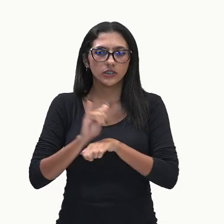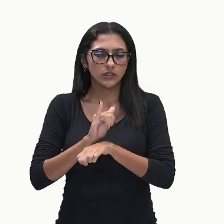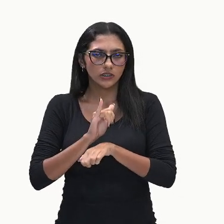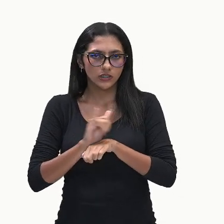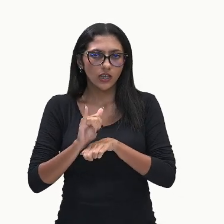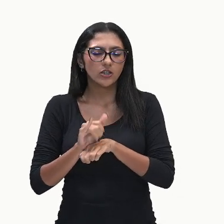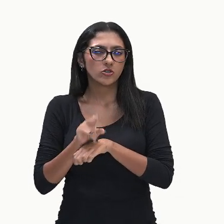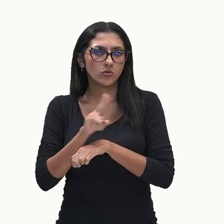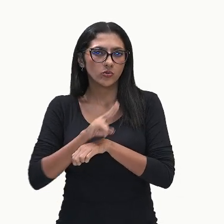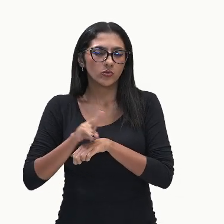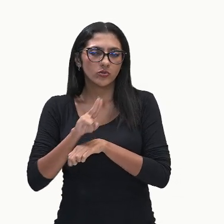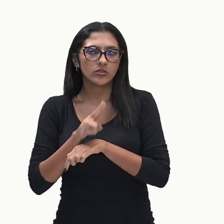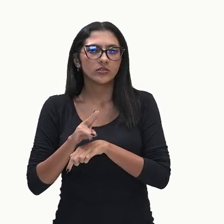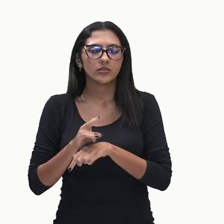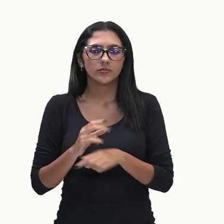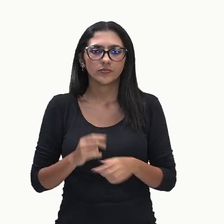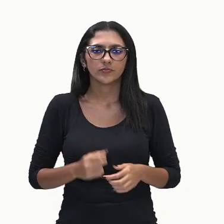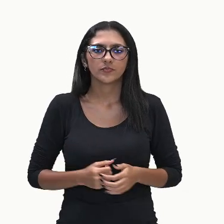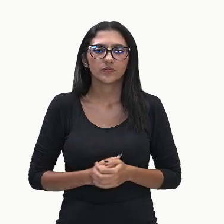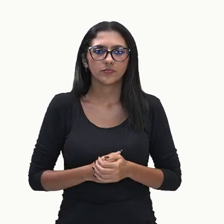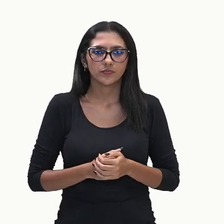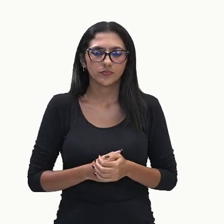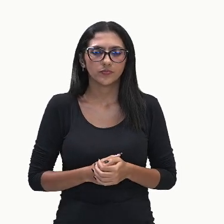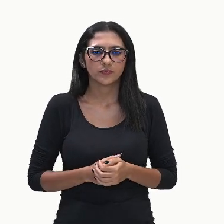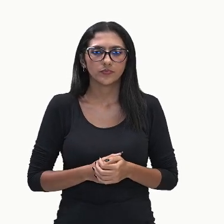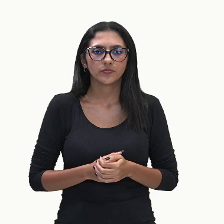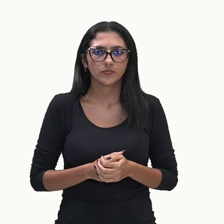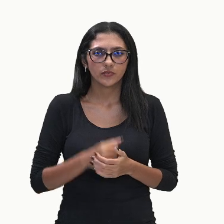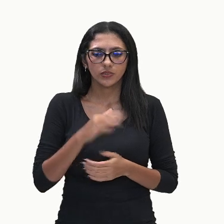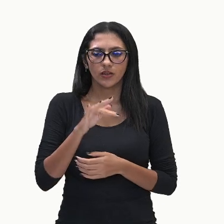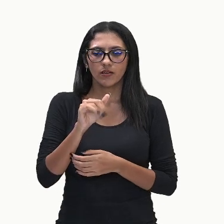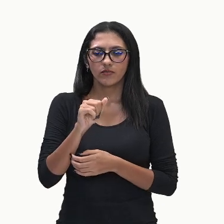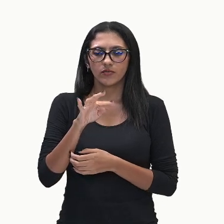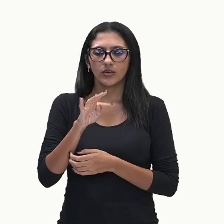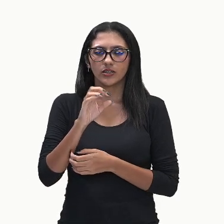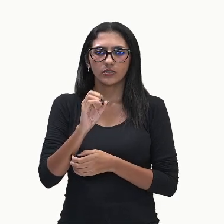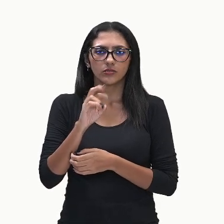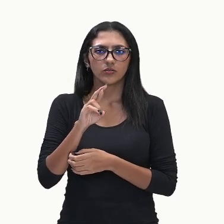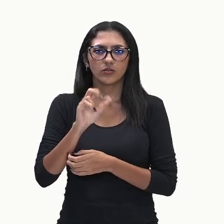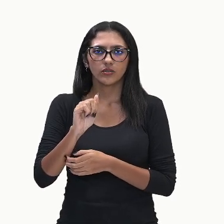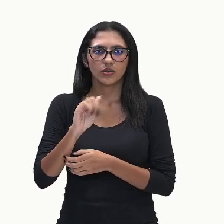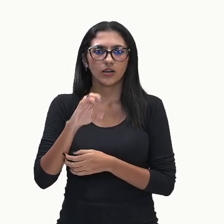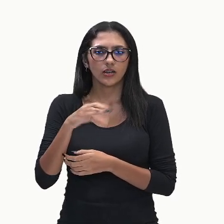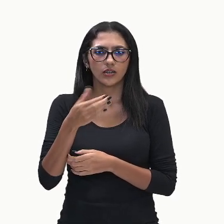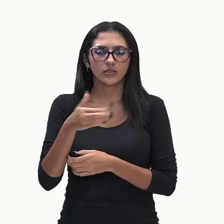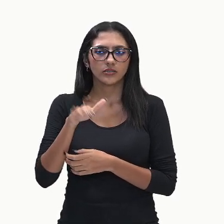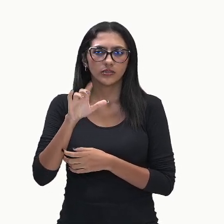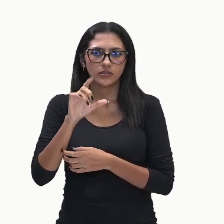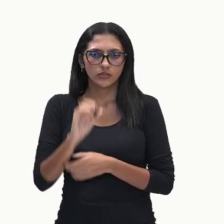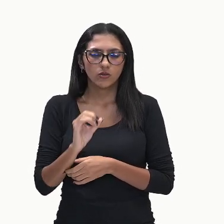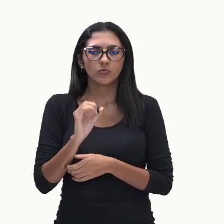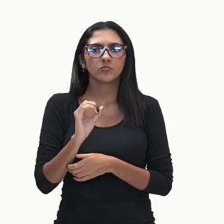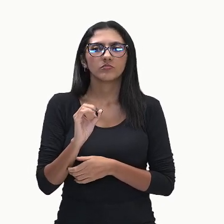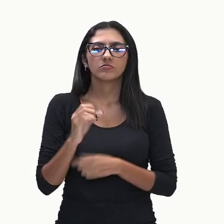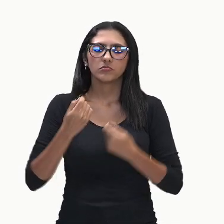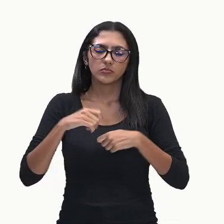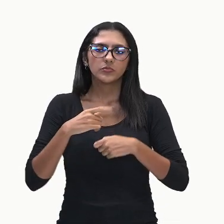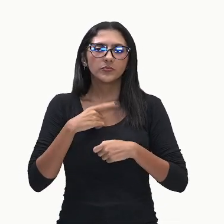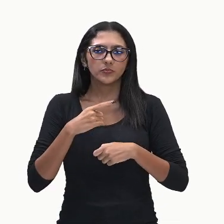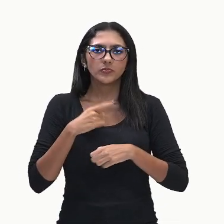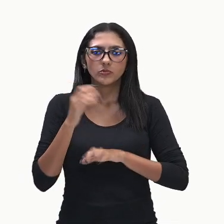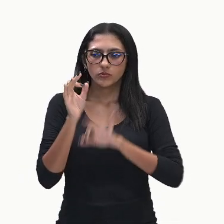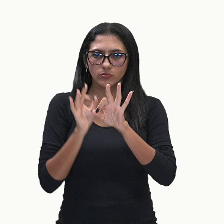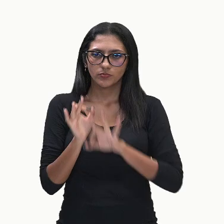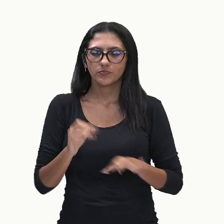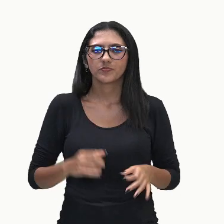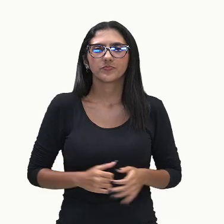de produto notável fatoração, tá? A gente vai trabalhar com a fatoração. Então, quais